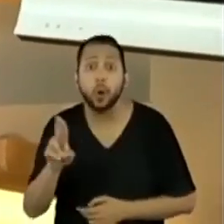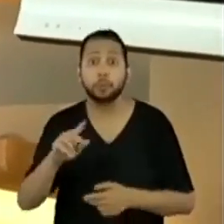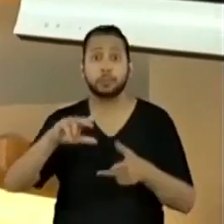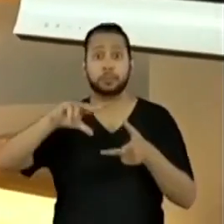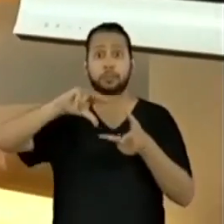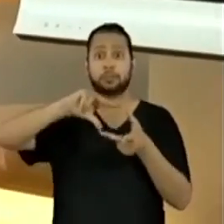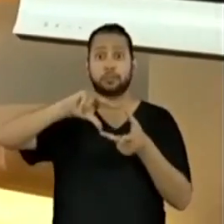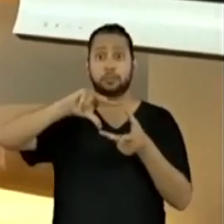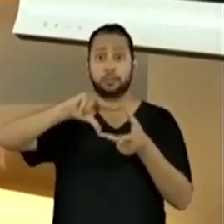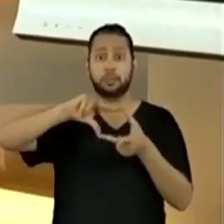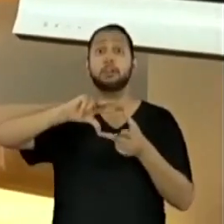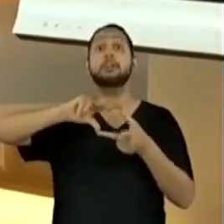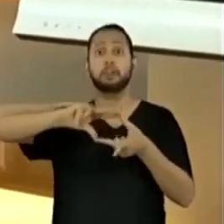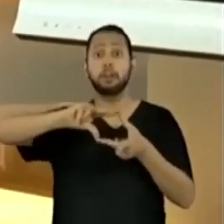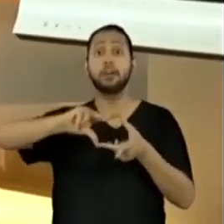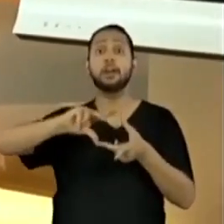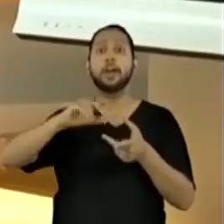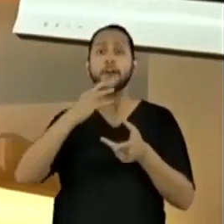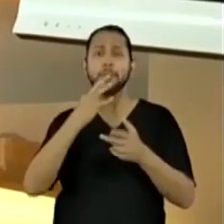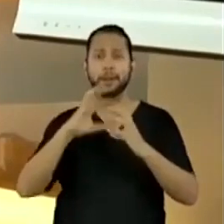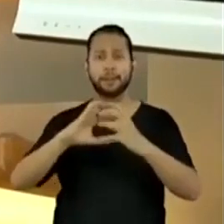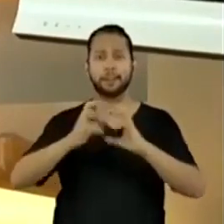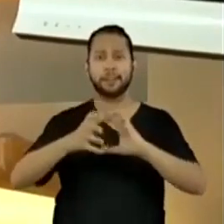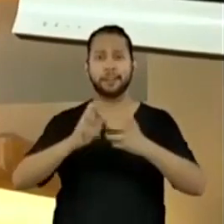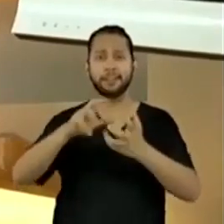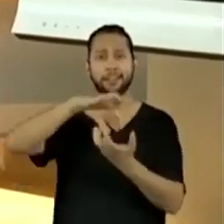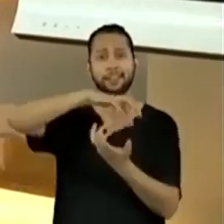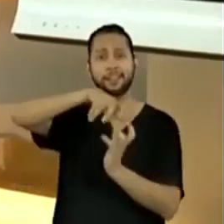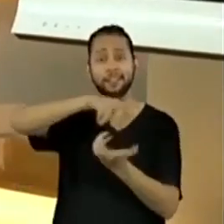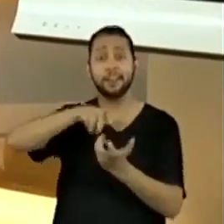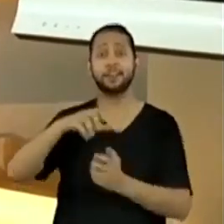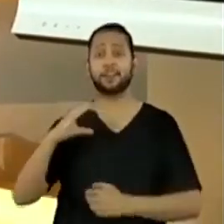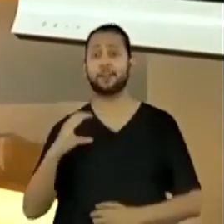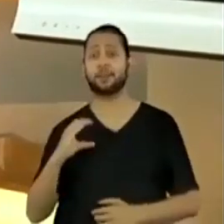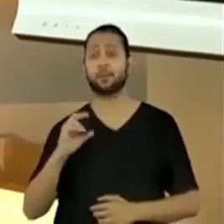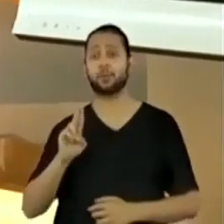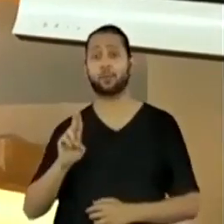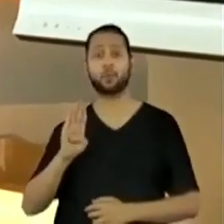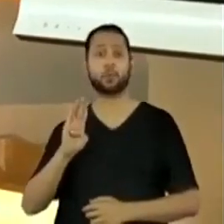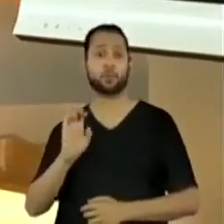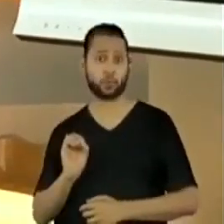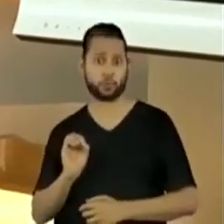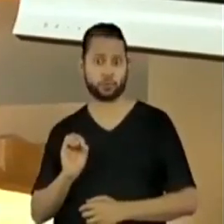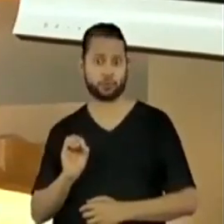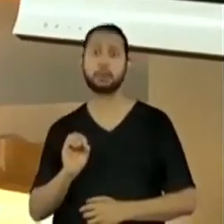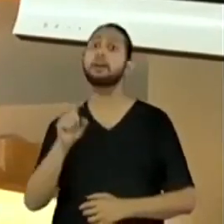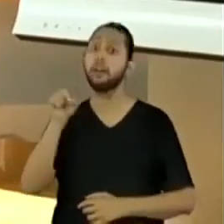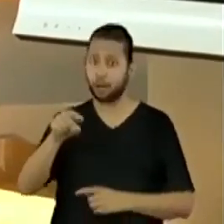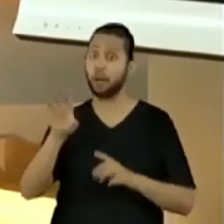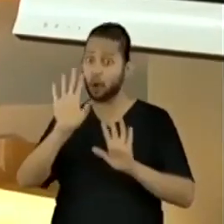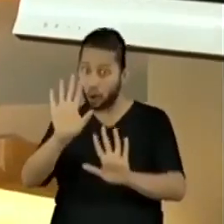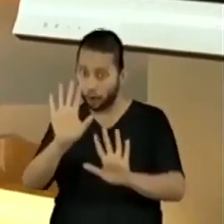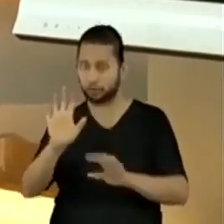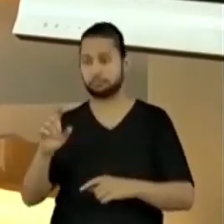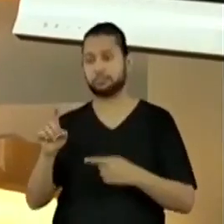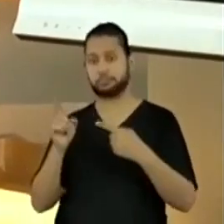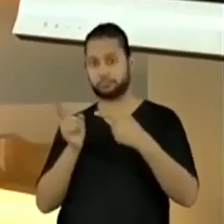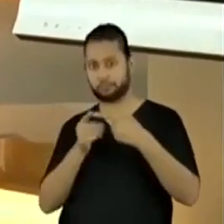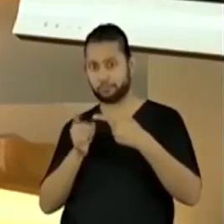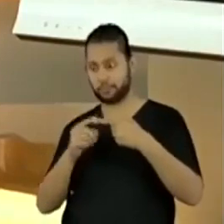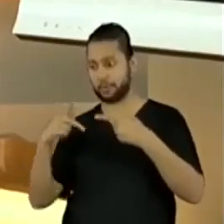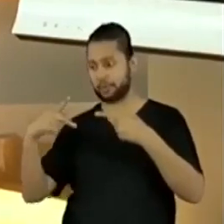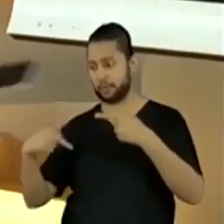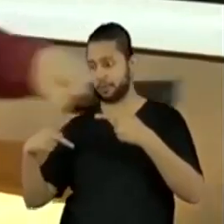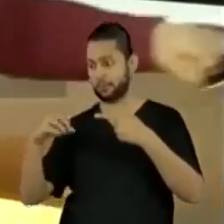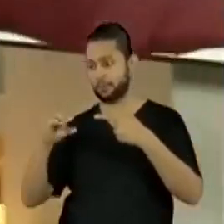o formato de um cubo. Então, ele é um dado, mas então ele é um poliedro, porque ele tem várias